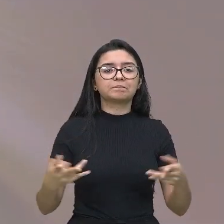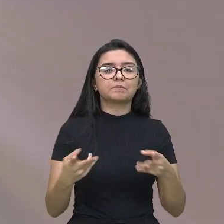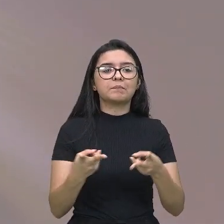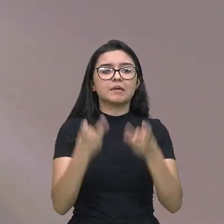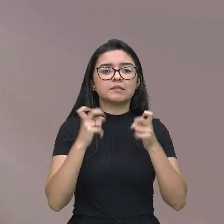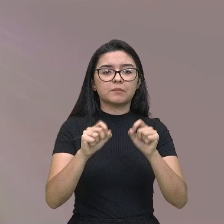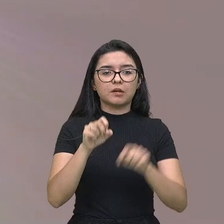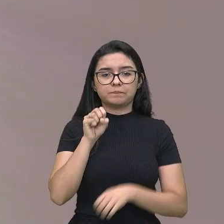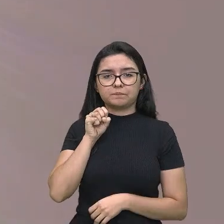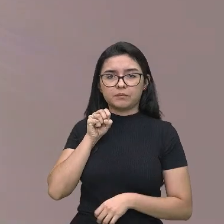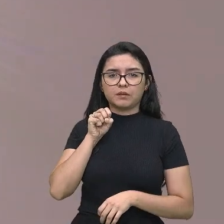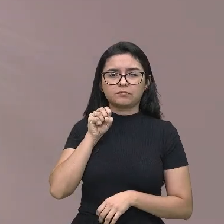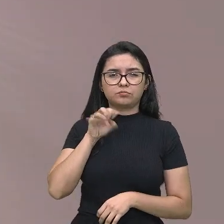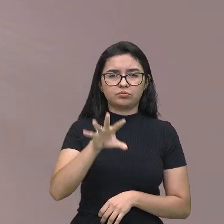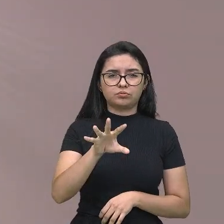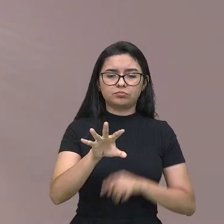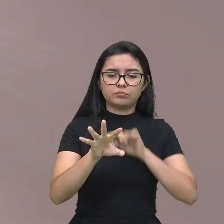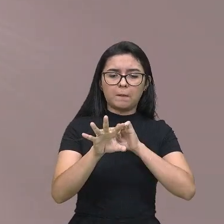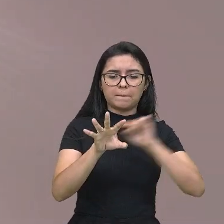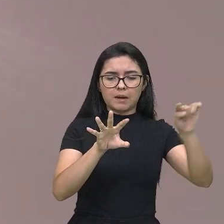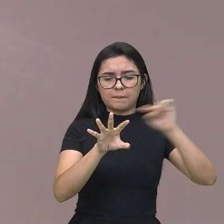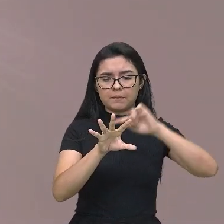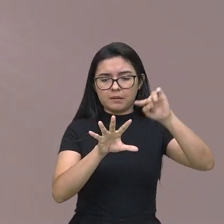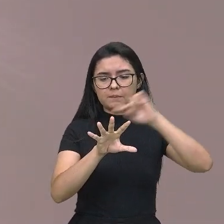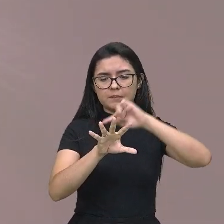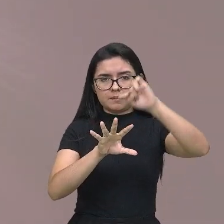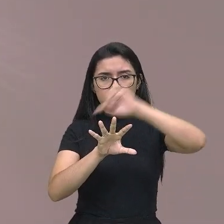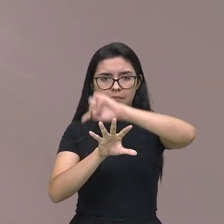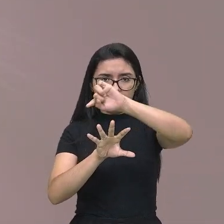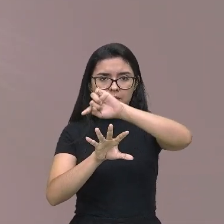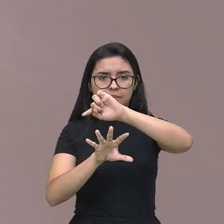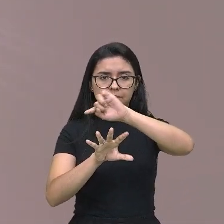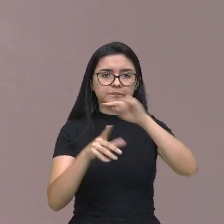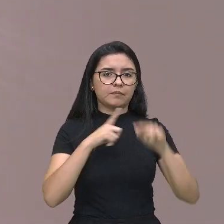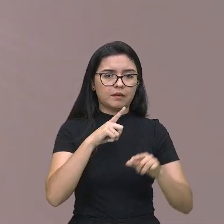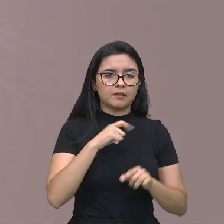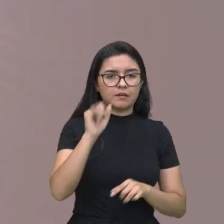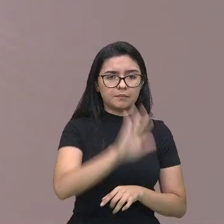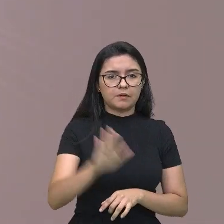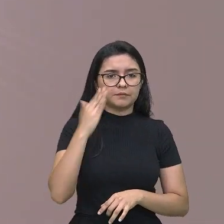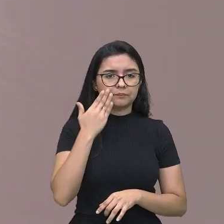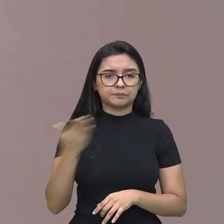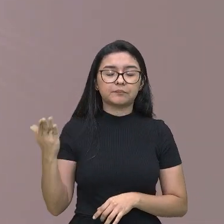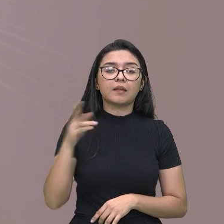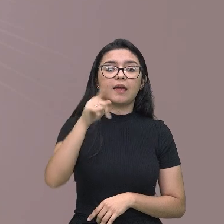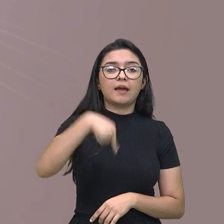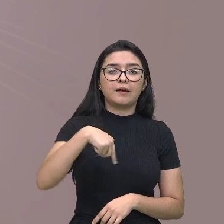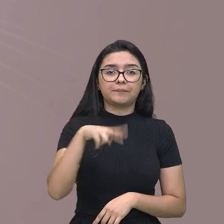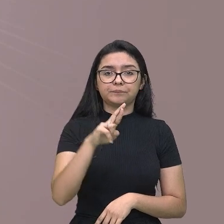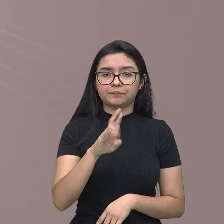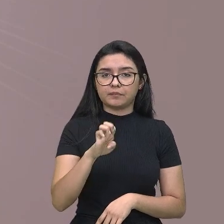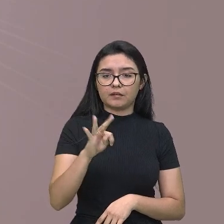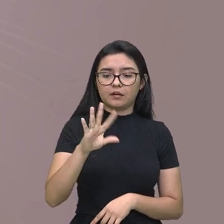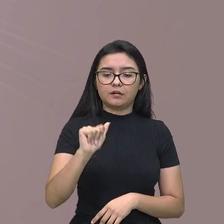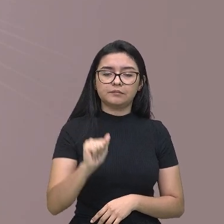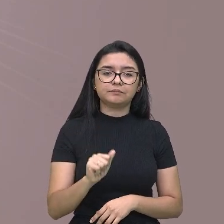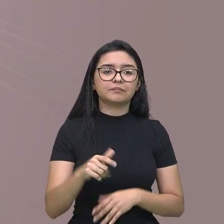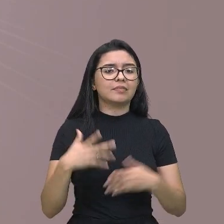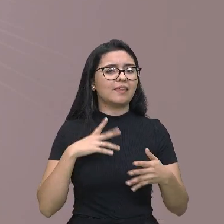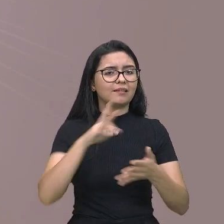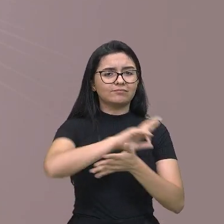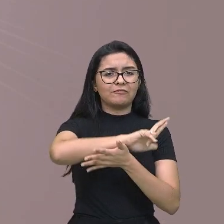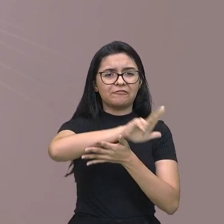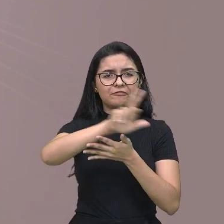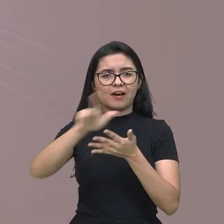cada luz, olha, cada facho de luz aí que nós temos aí nessa imagem, nós percebemos, nós temos aí